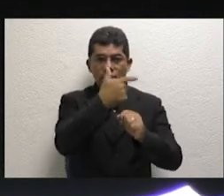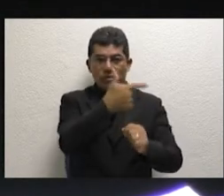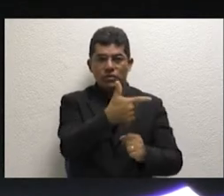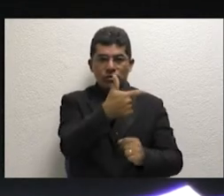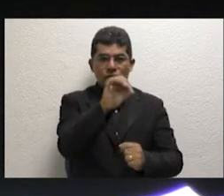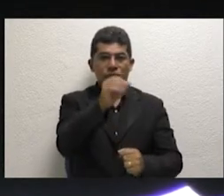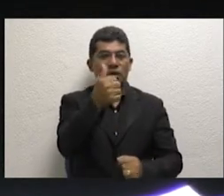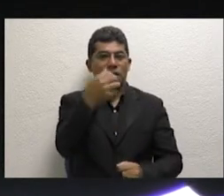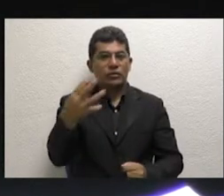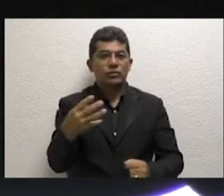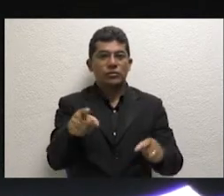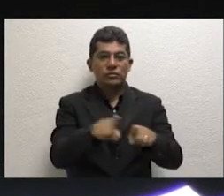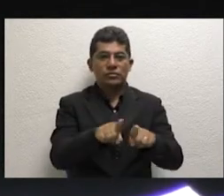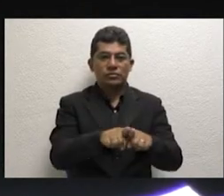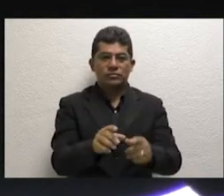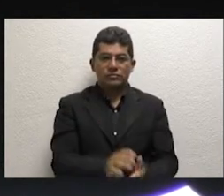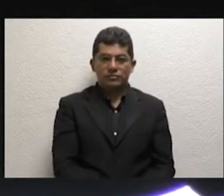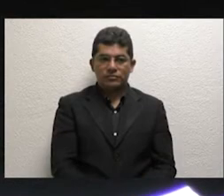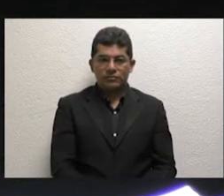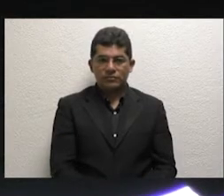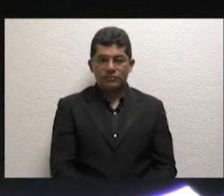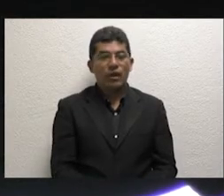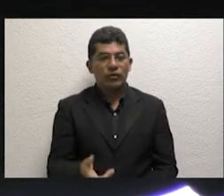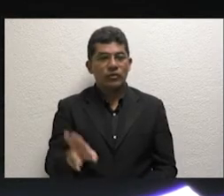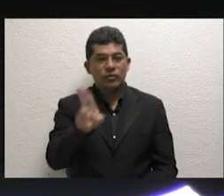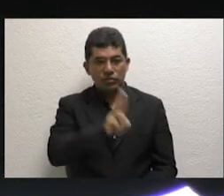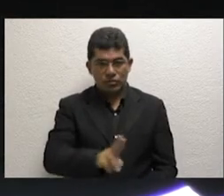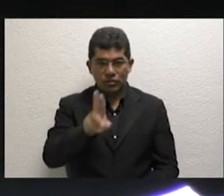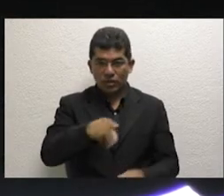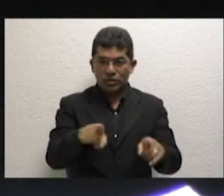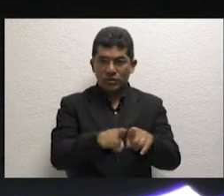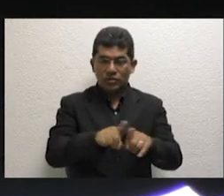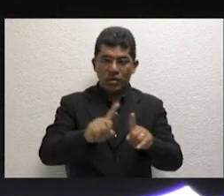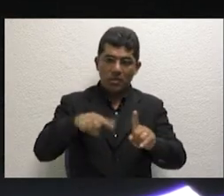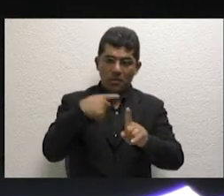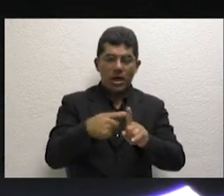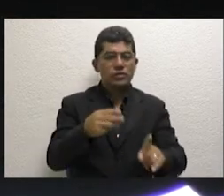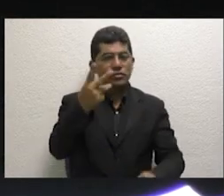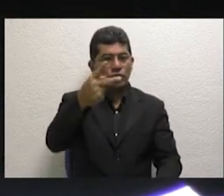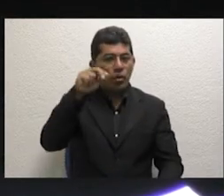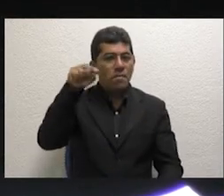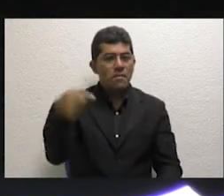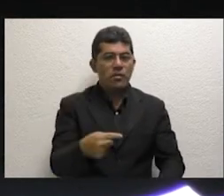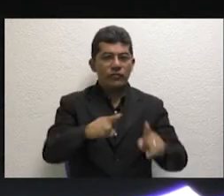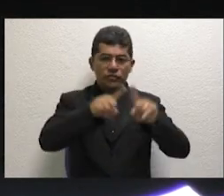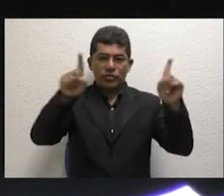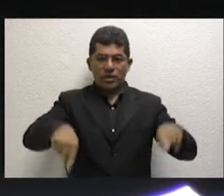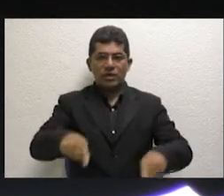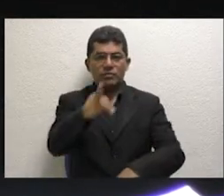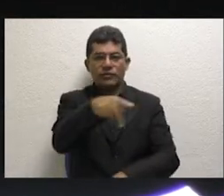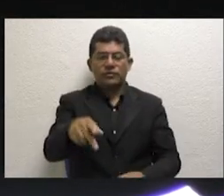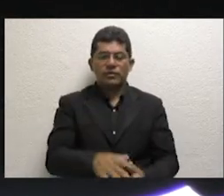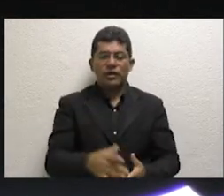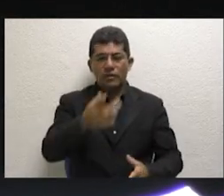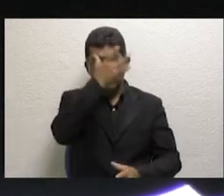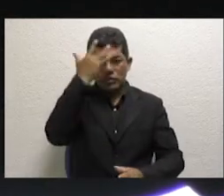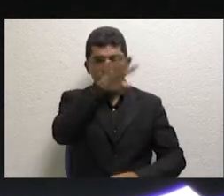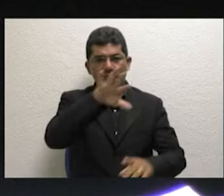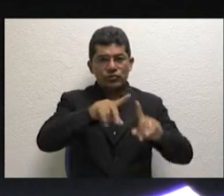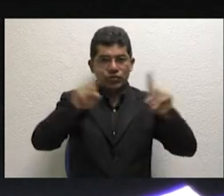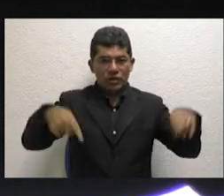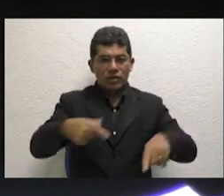que juntamente com a progressão vertical beneficiará mais de 22 mil servidores da educação embora